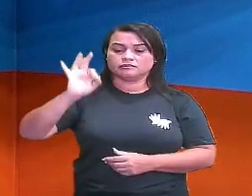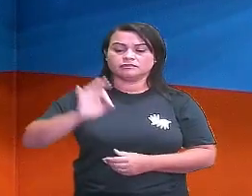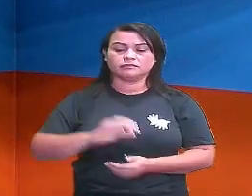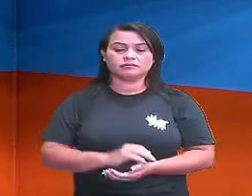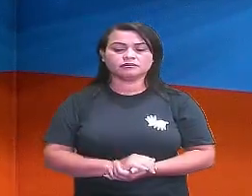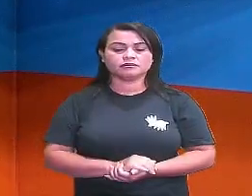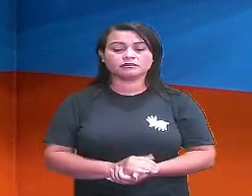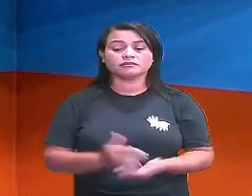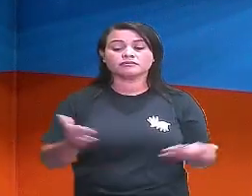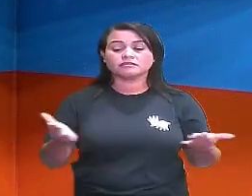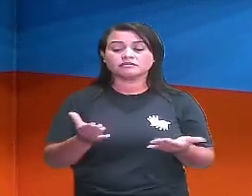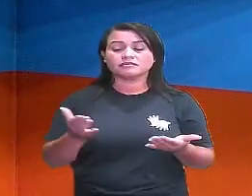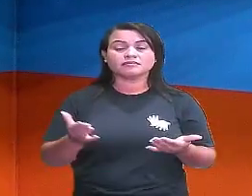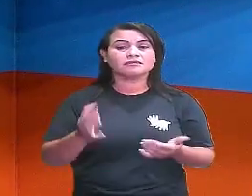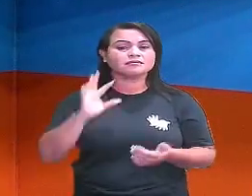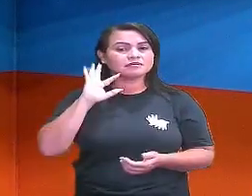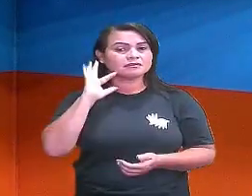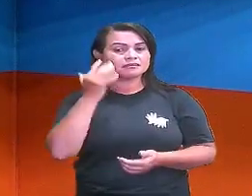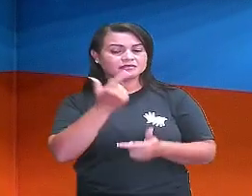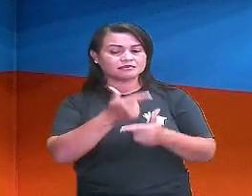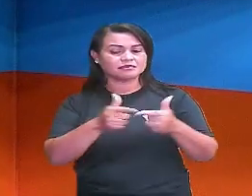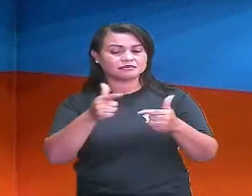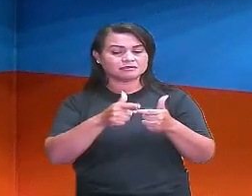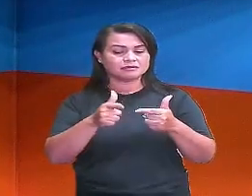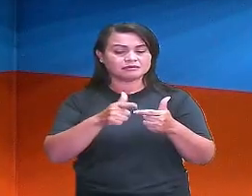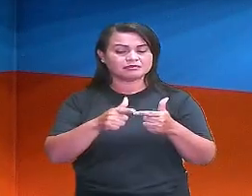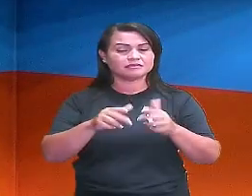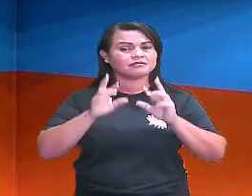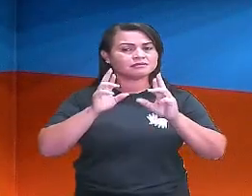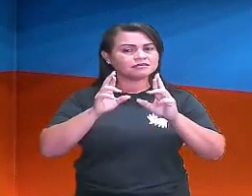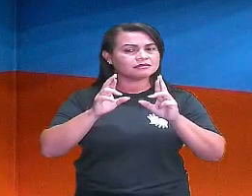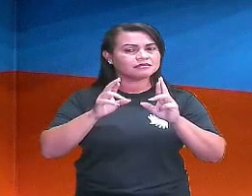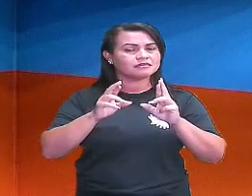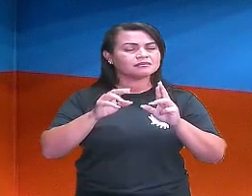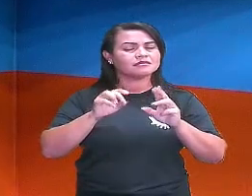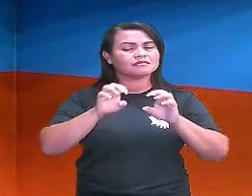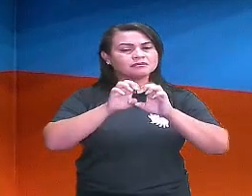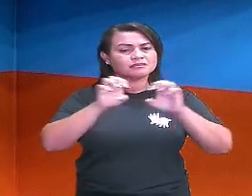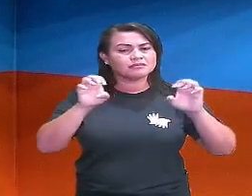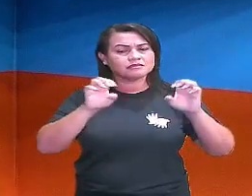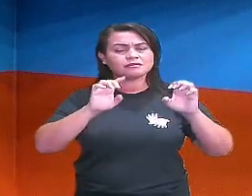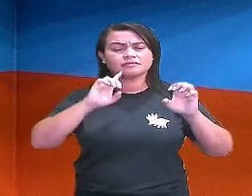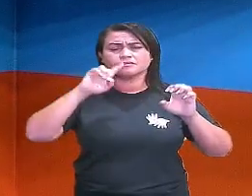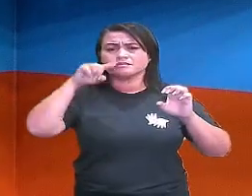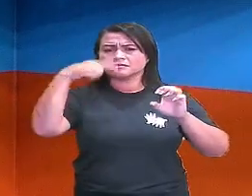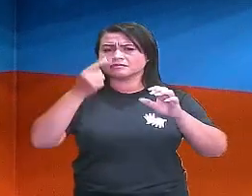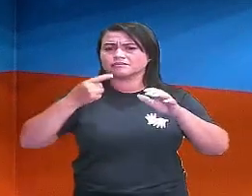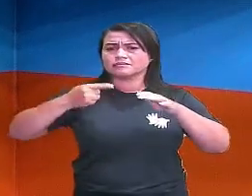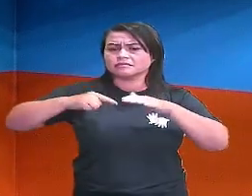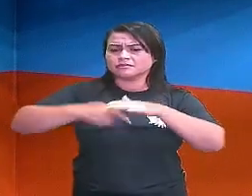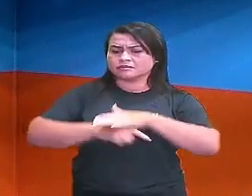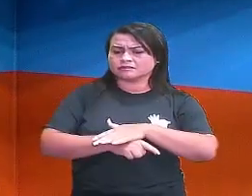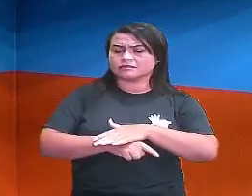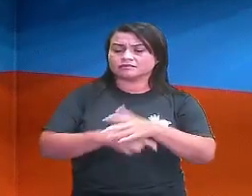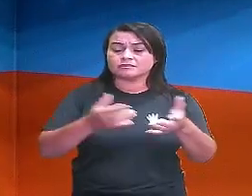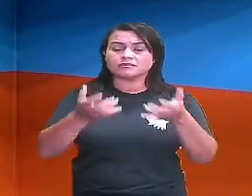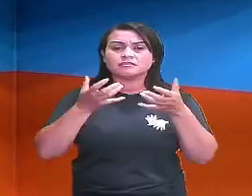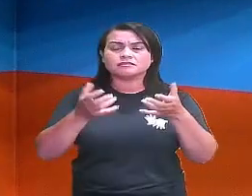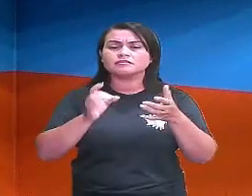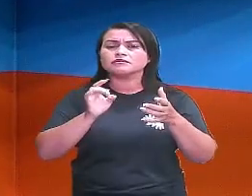lá solucionar o nosso problema. Eu espero essa parte da equação a gente ainda vai aprofundar mais. Eu quis trazer